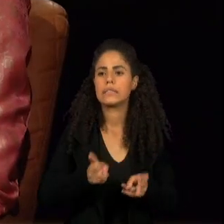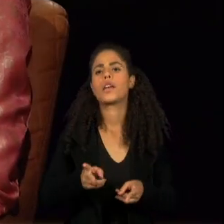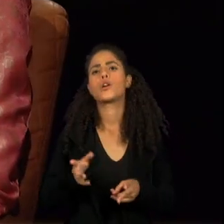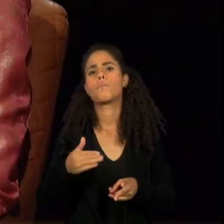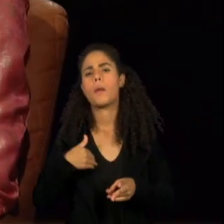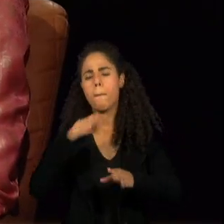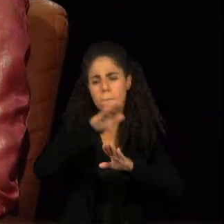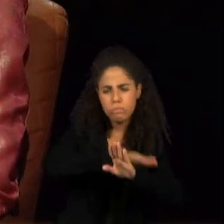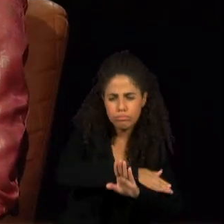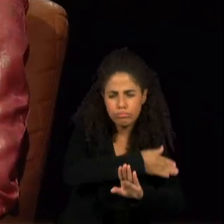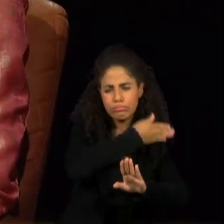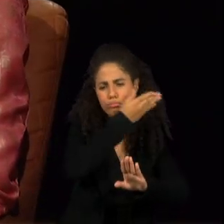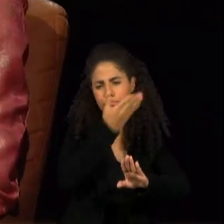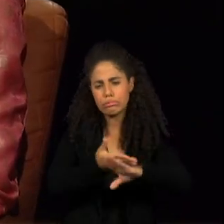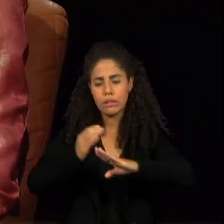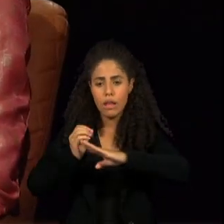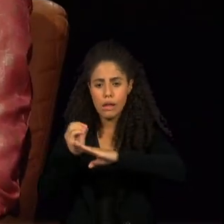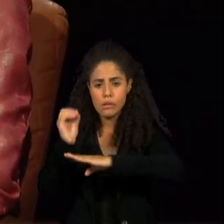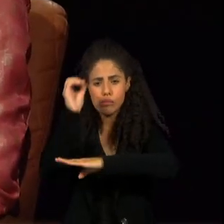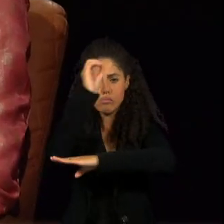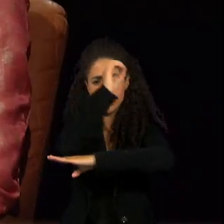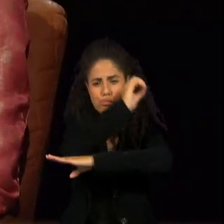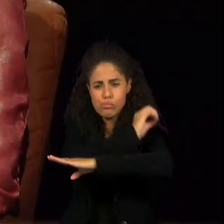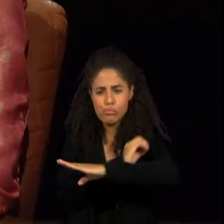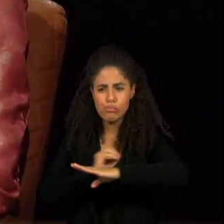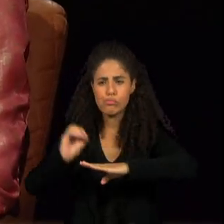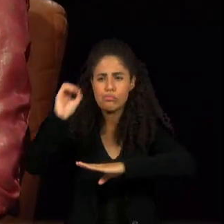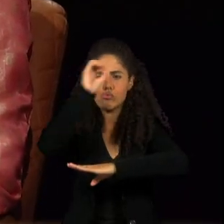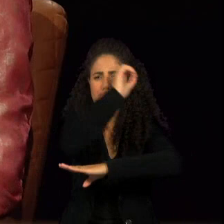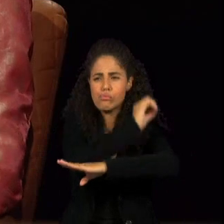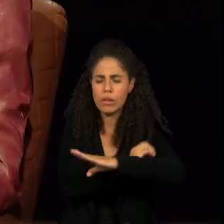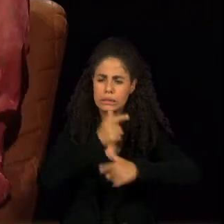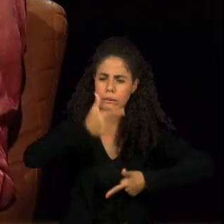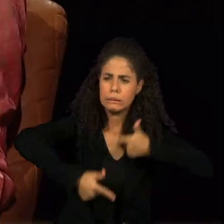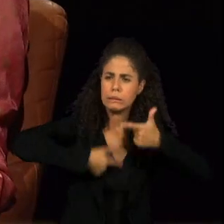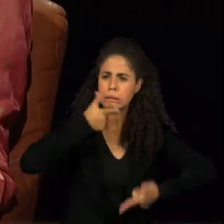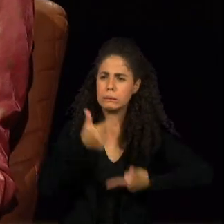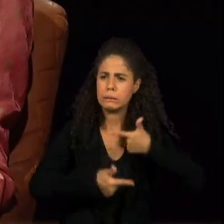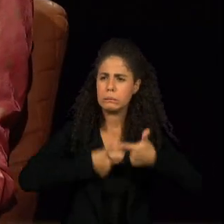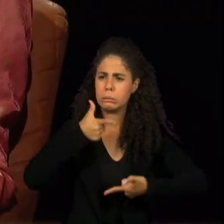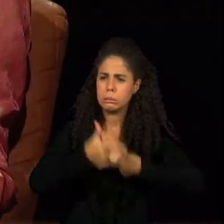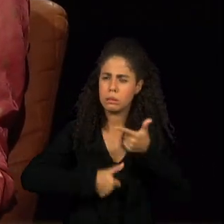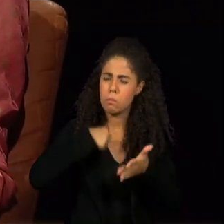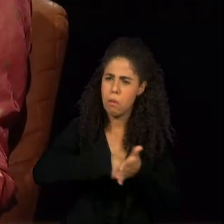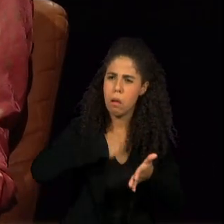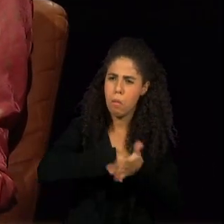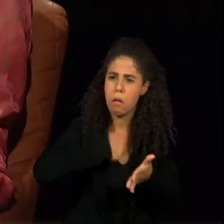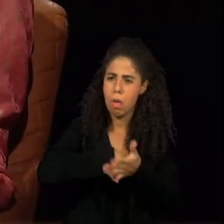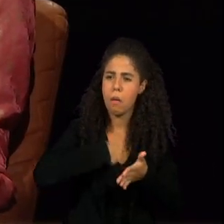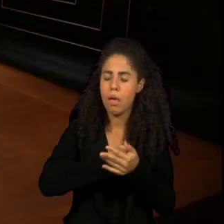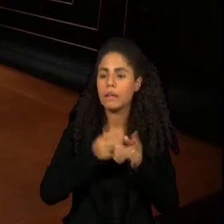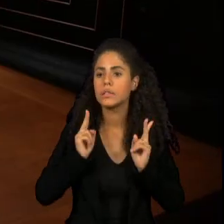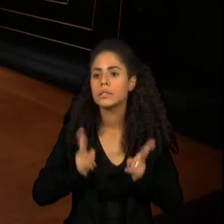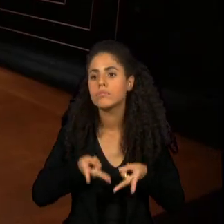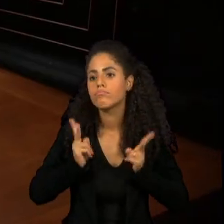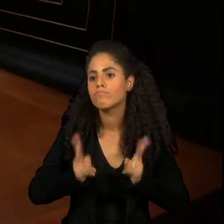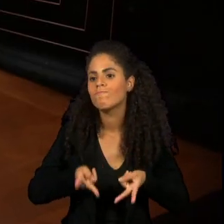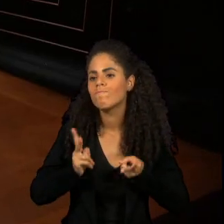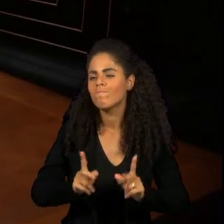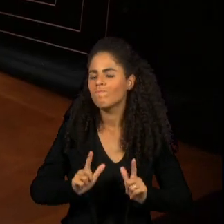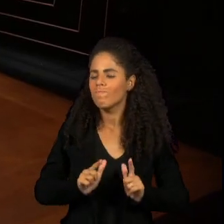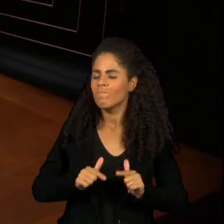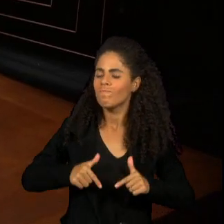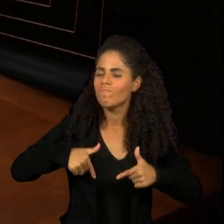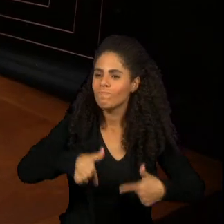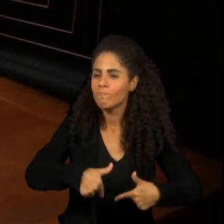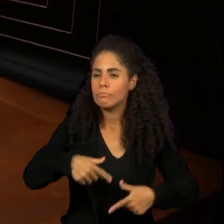à noite, trabalhando, estudando. Então, essa coisa de Brecht e Stanislavski já viraram uma segunda natureza. Eu